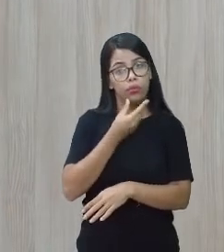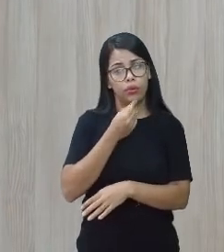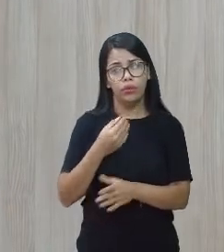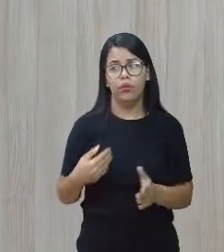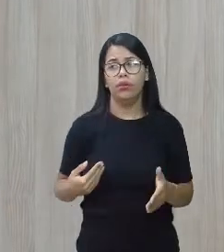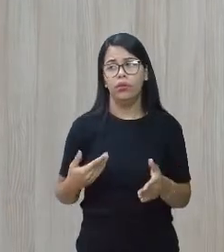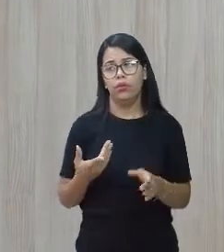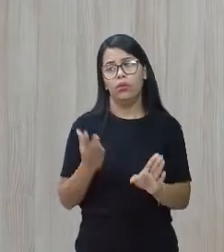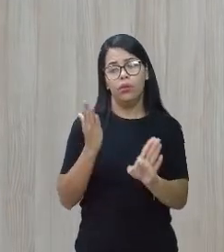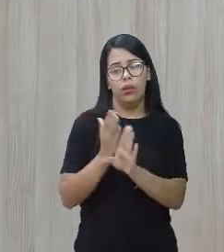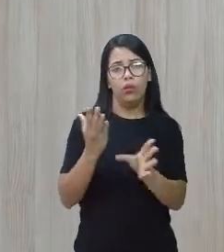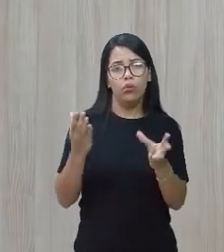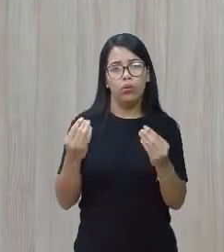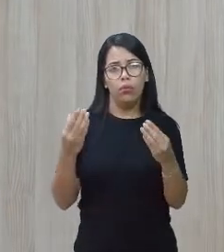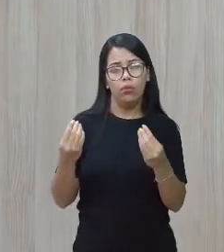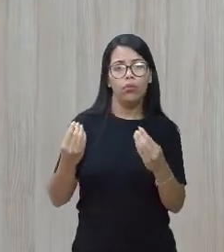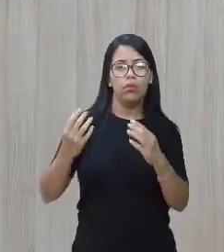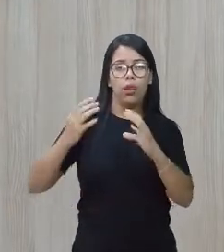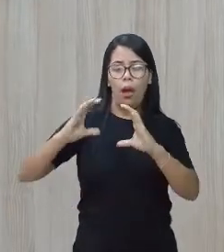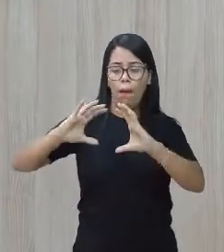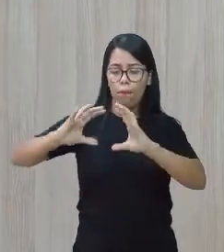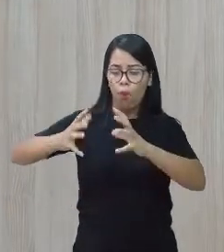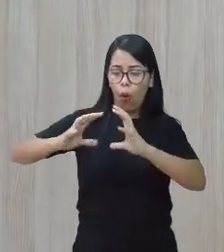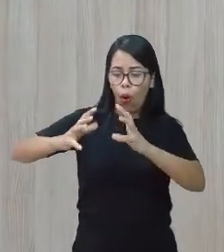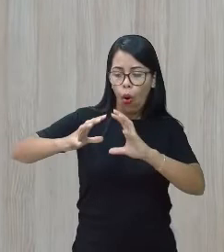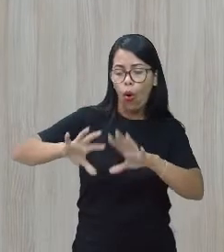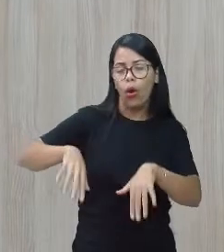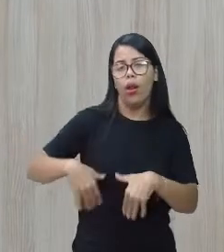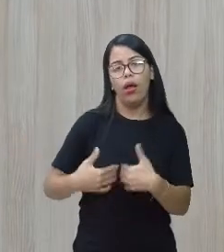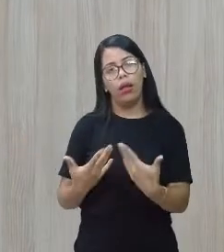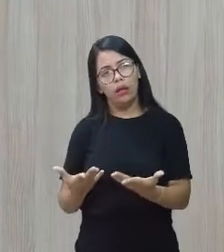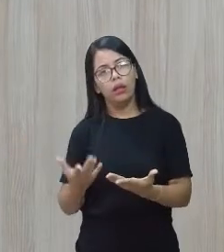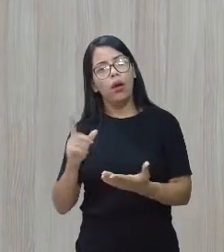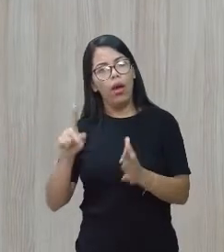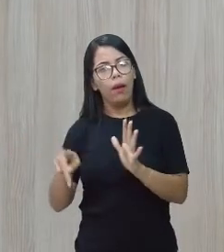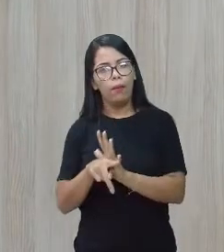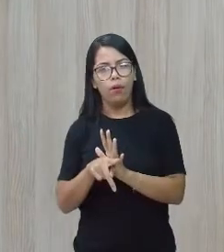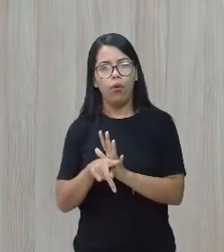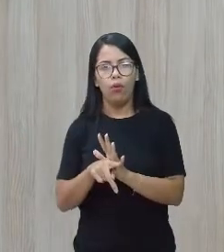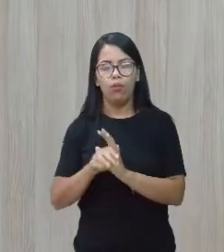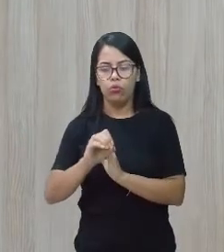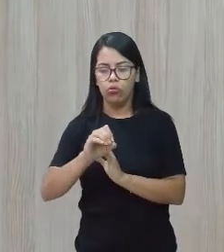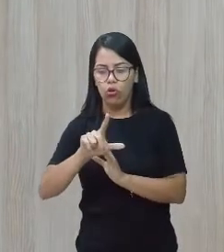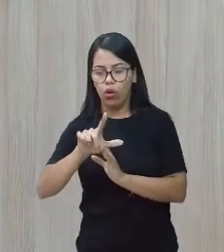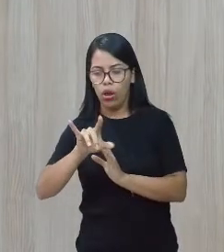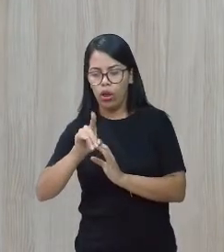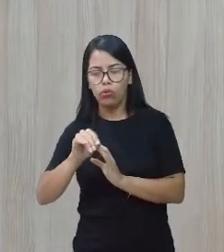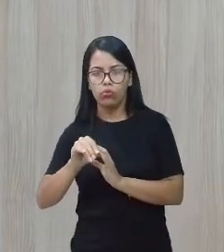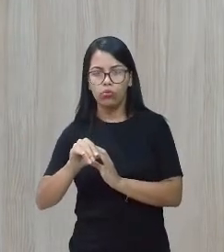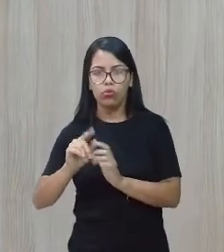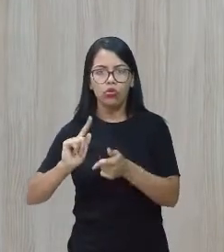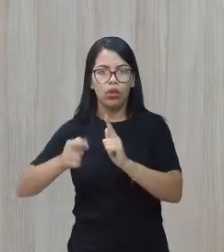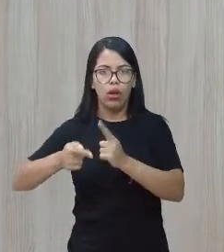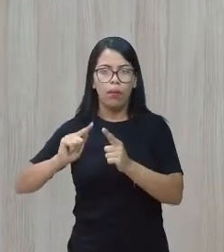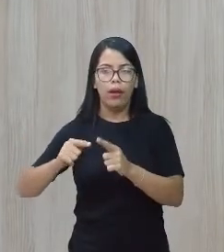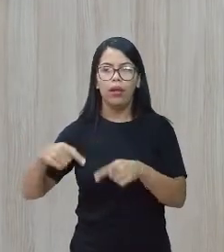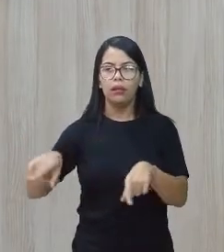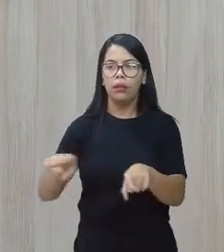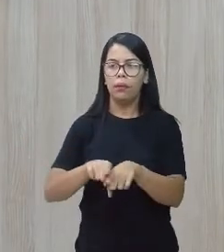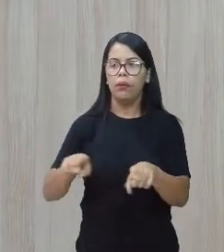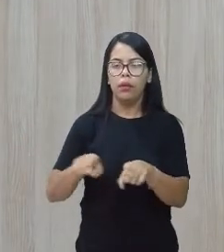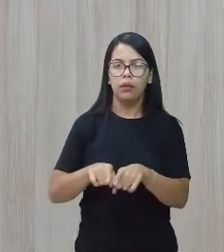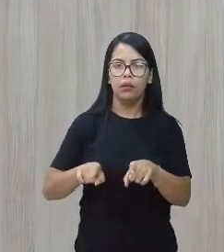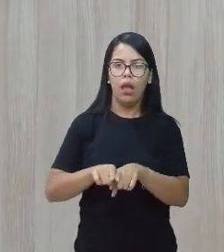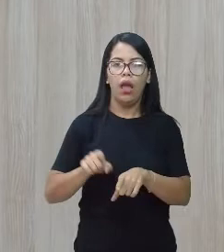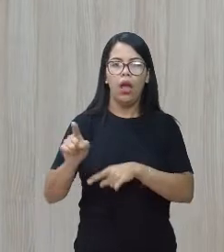Bolas têm o formato aí do globo terrestre, é um sólido geométrico, certo? A gente tem também aquele chapeuzinho de